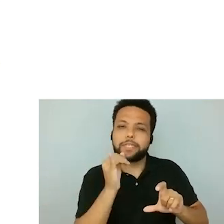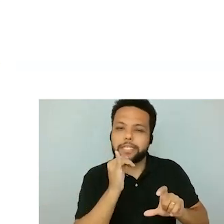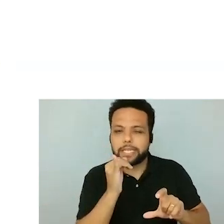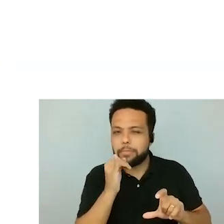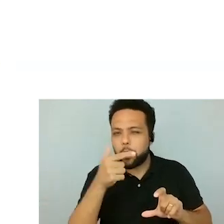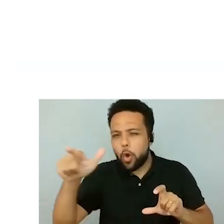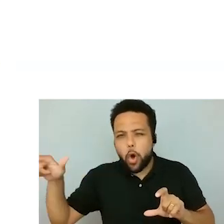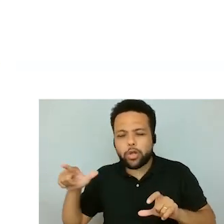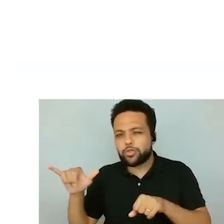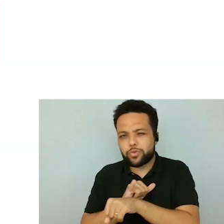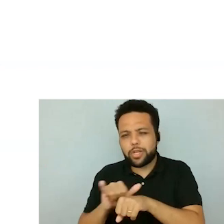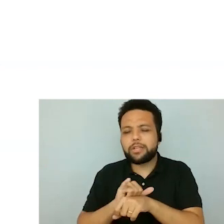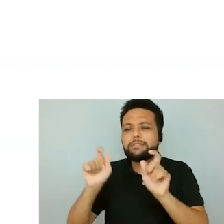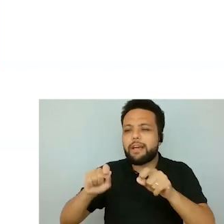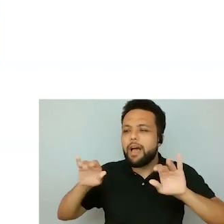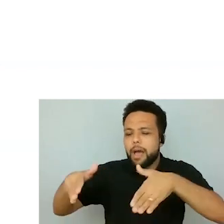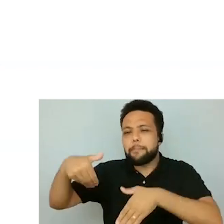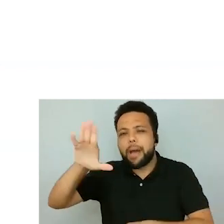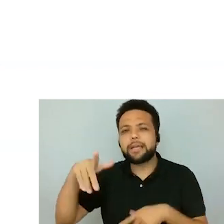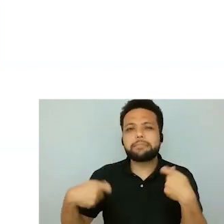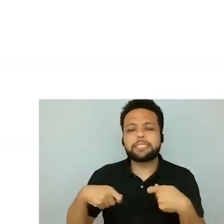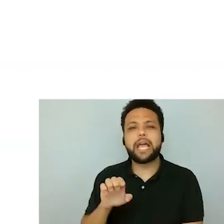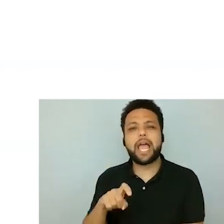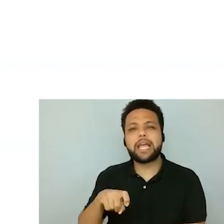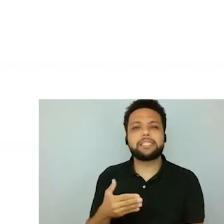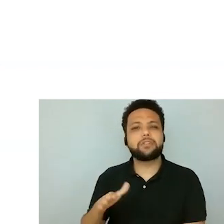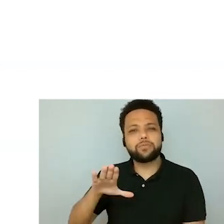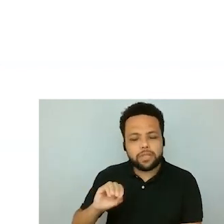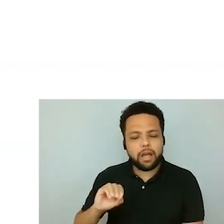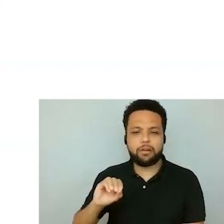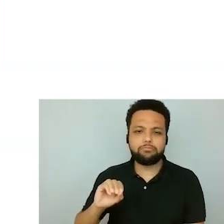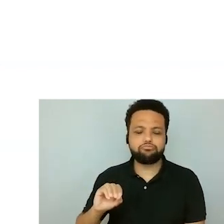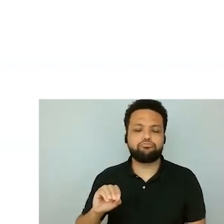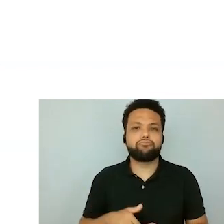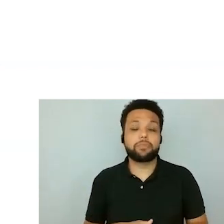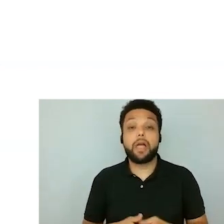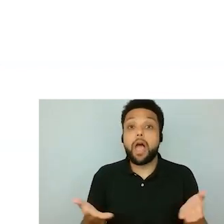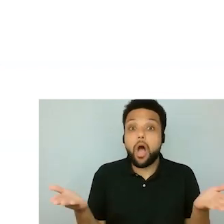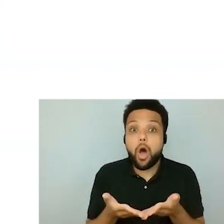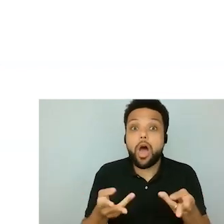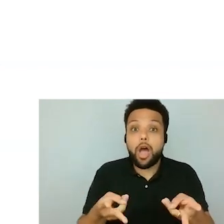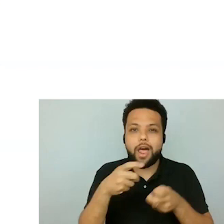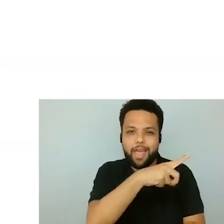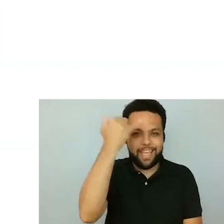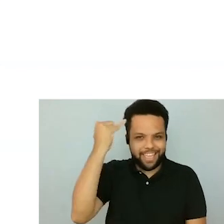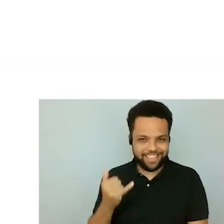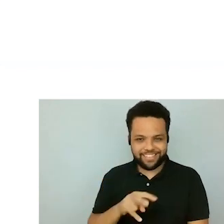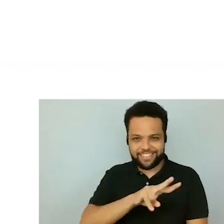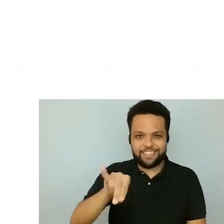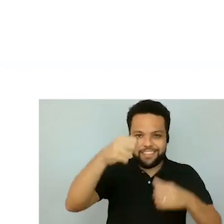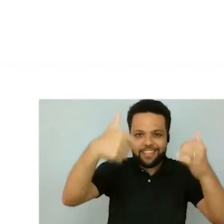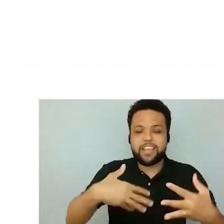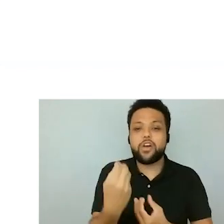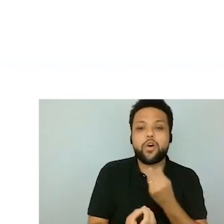qualquer teste que precise de execução da aplicação em execução. Agora a Isa vai contar mais para a gente sobre a caixinha